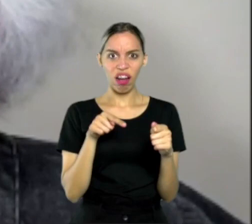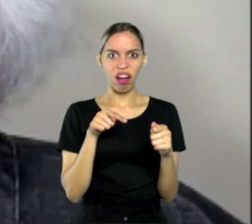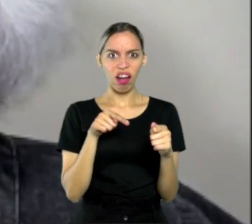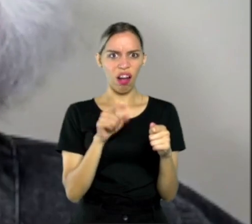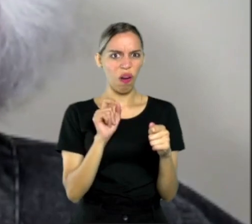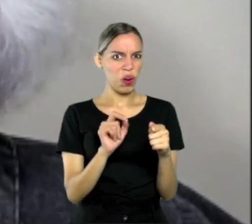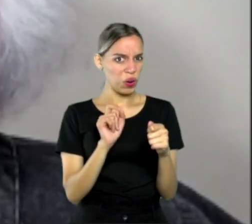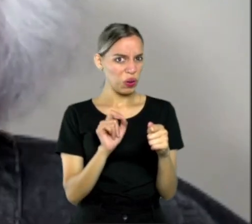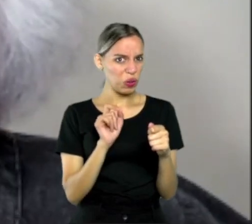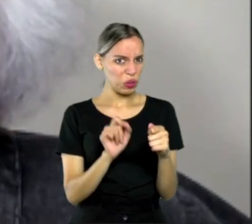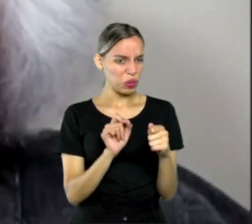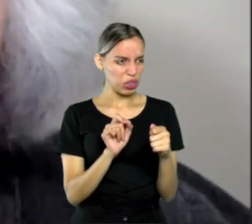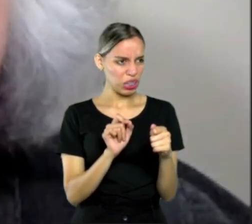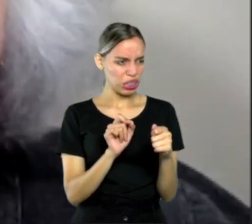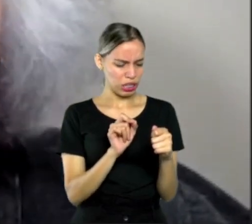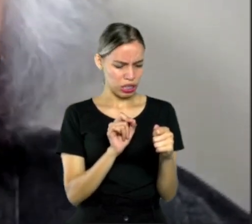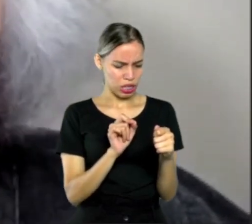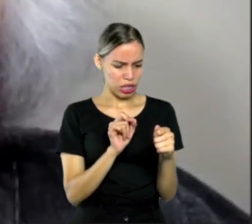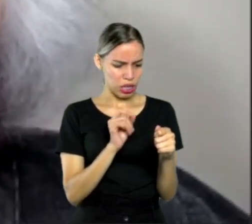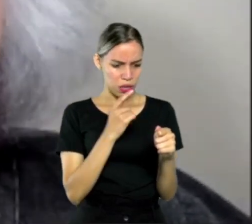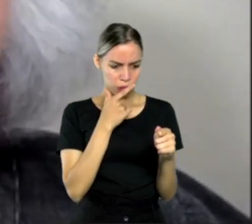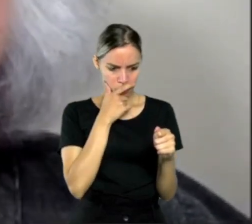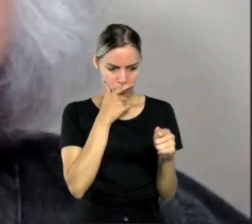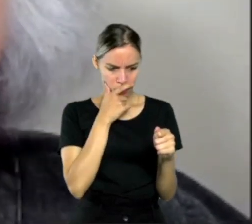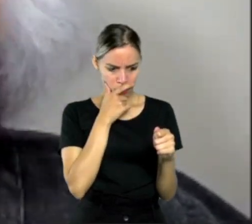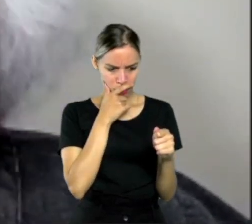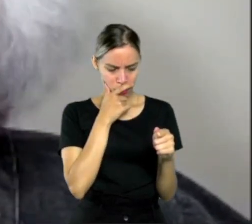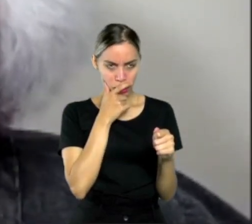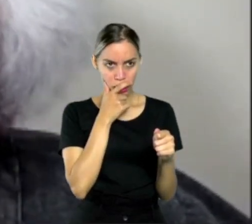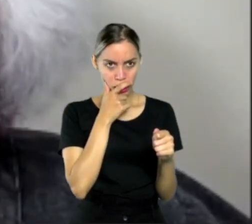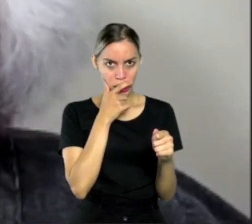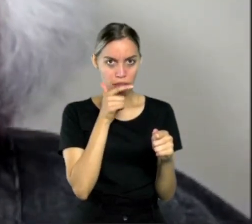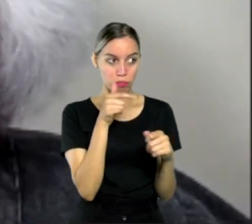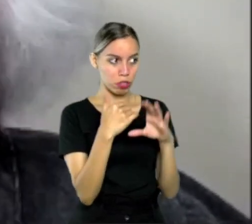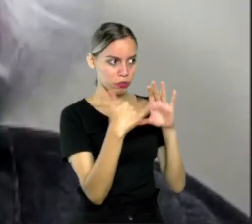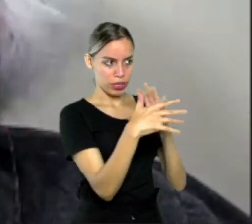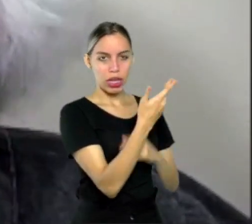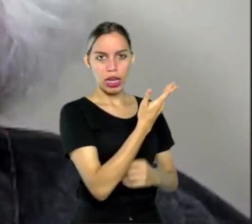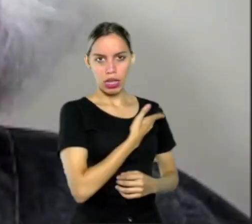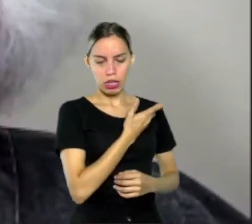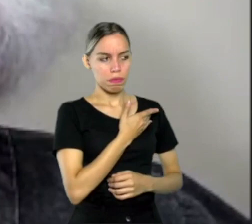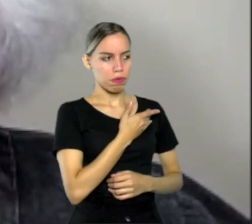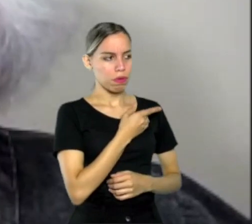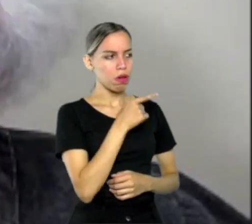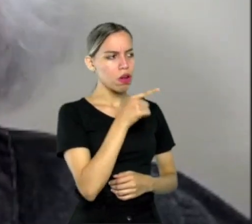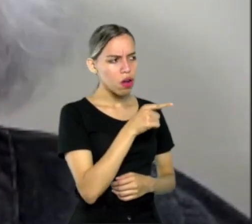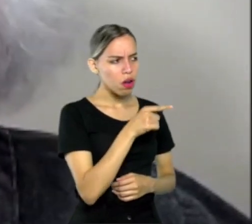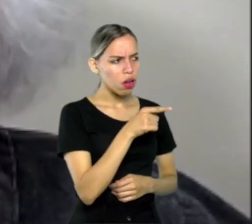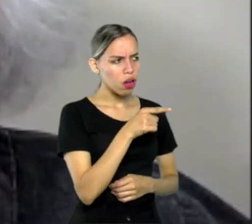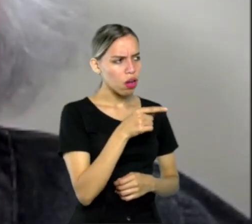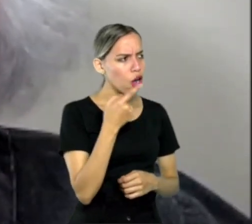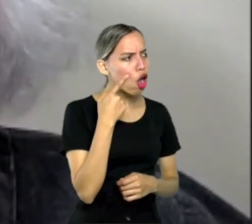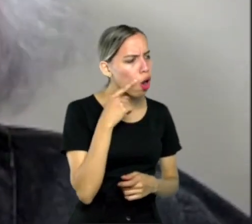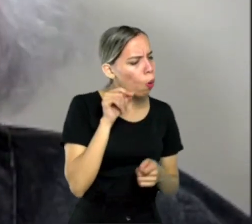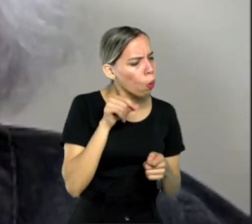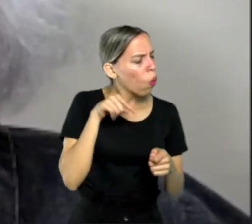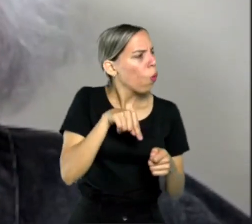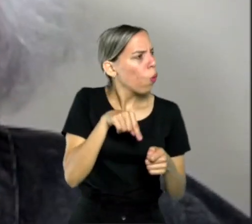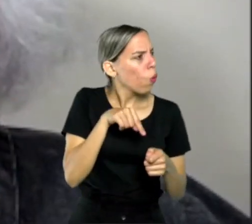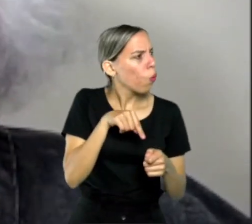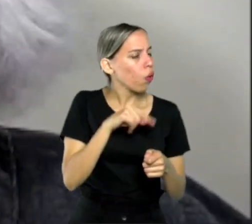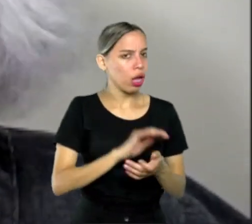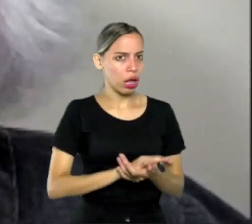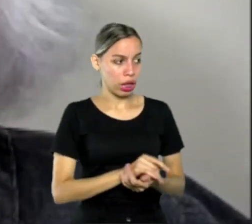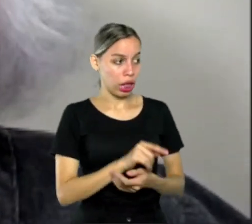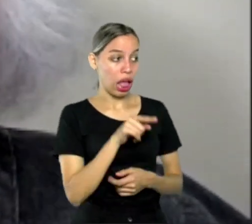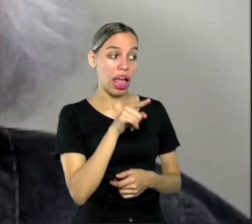não um galo vivo. Eu falei, mas esse é amarelo. Ele falou assim, pintaram ele. Aí a Marlete foi saber lá no cemitério,